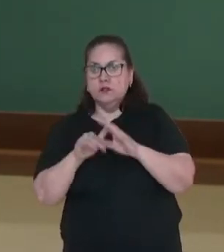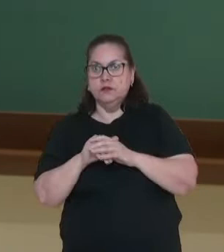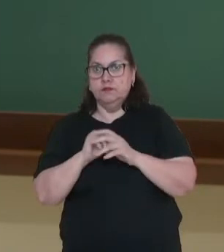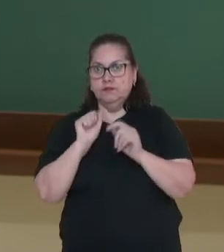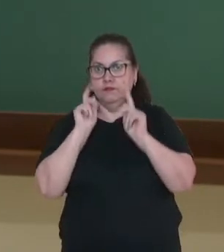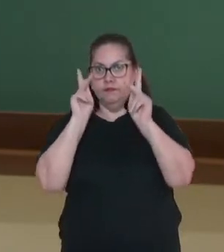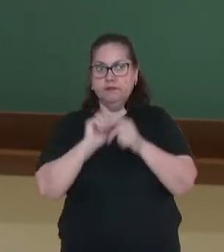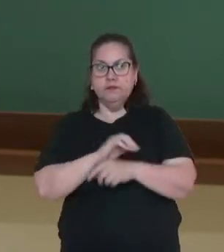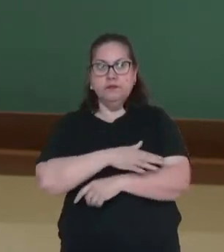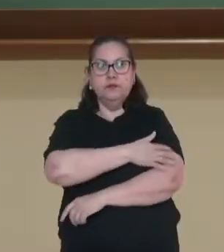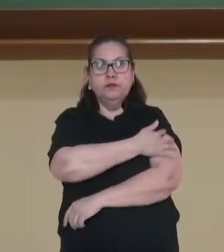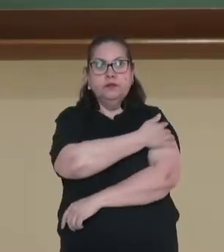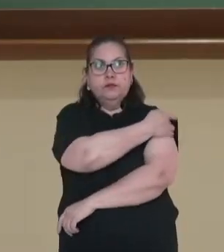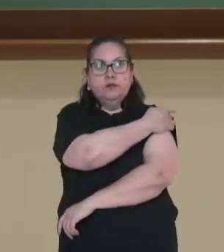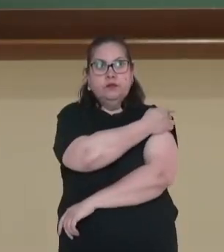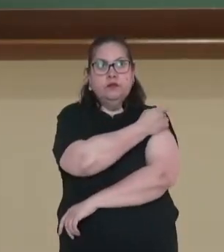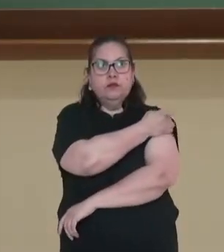ok?